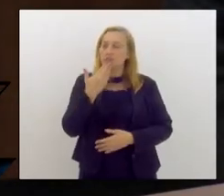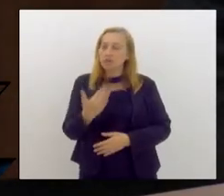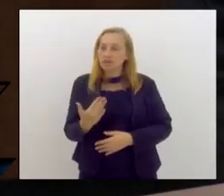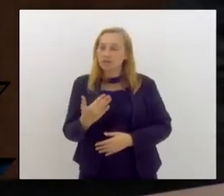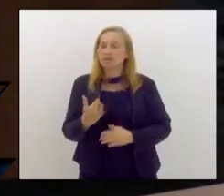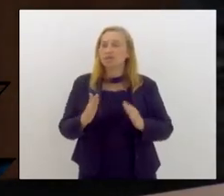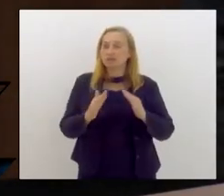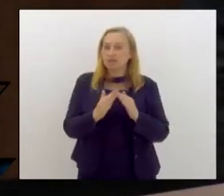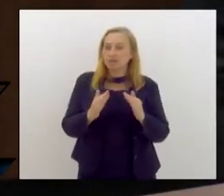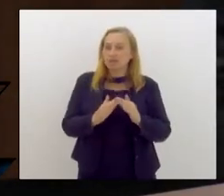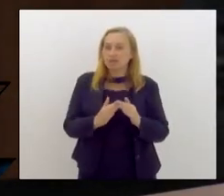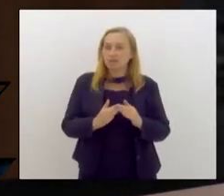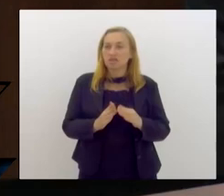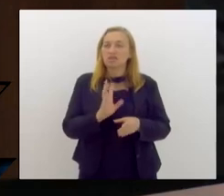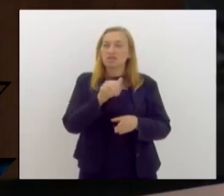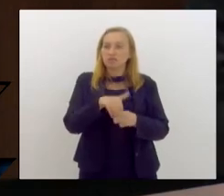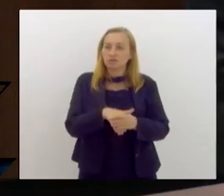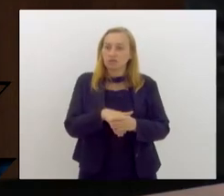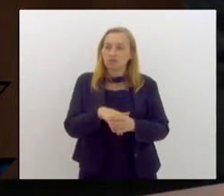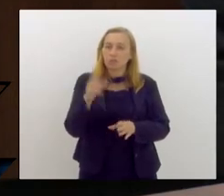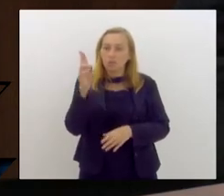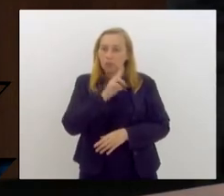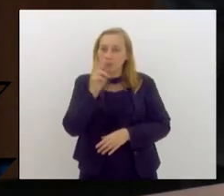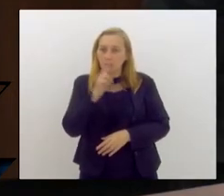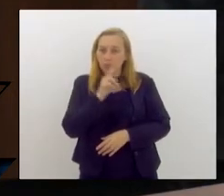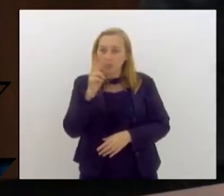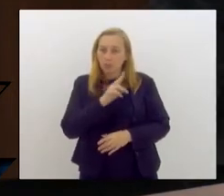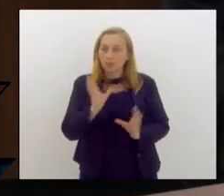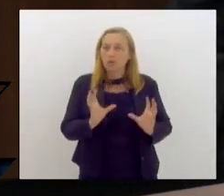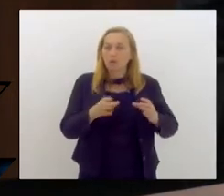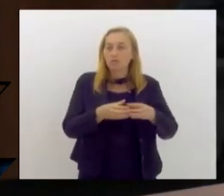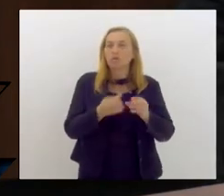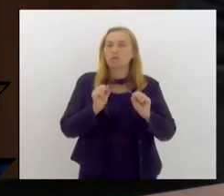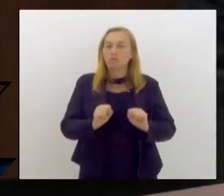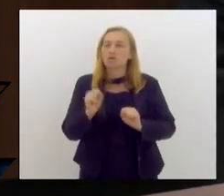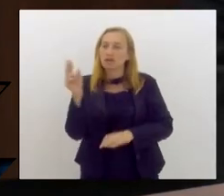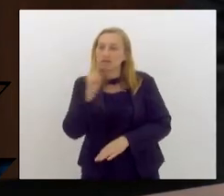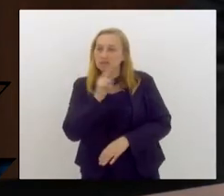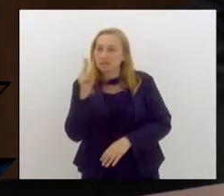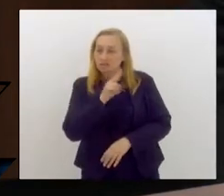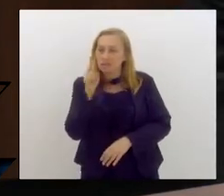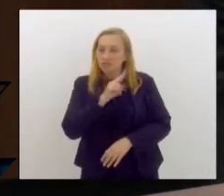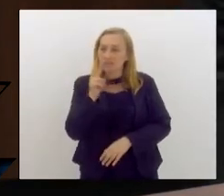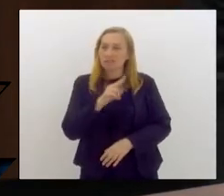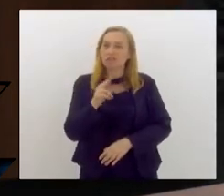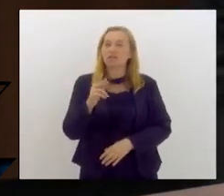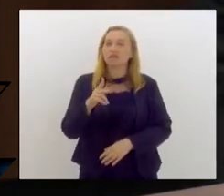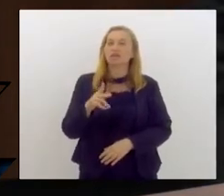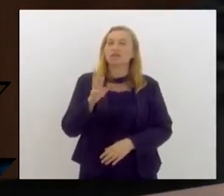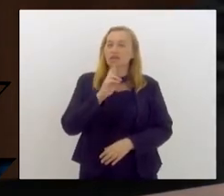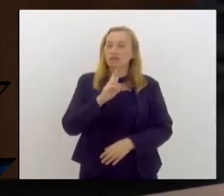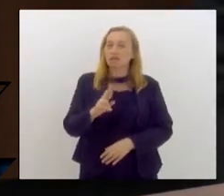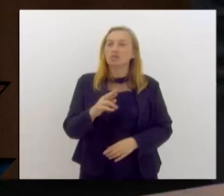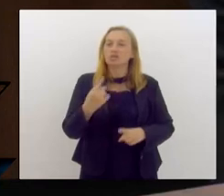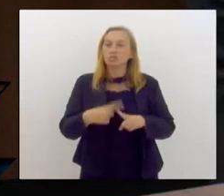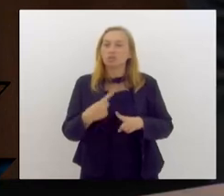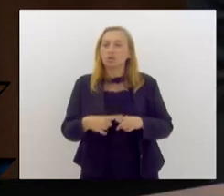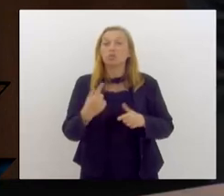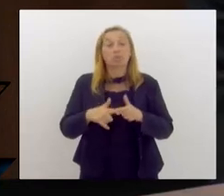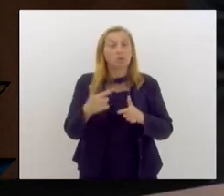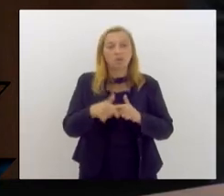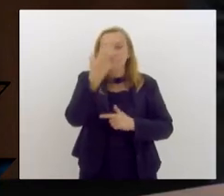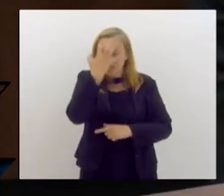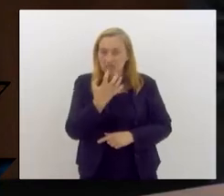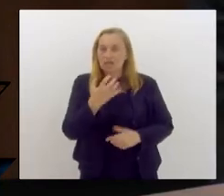essa casa que votemos em regime de urgência, as comissões possam acelerar os seus pareceres, porque a situação é crítica,